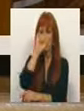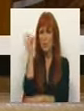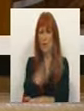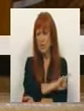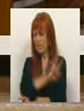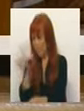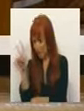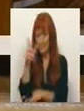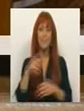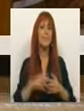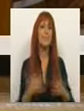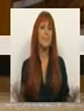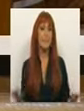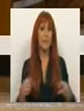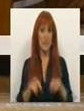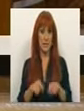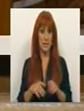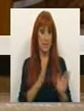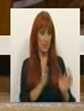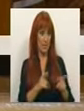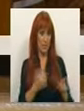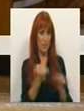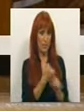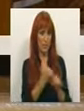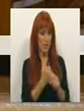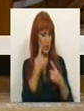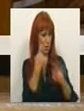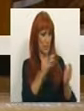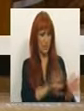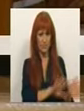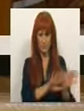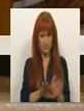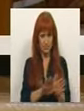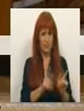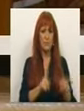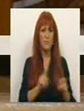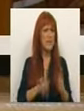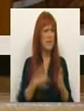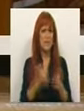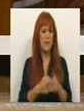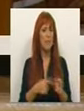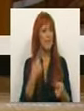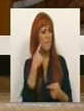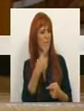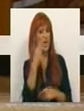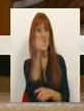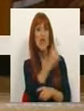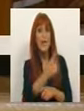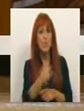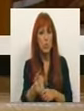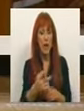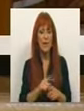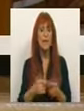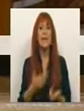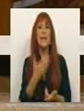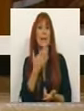florestal. Essa dispensa de funções públicas tem sido sempre considerada excepcional